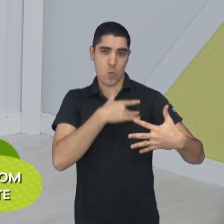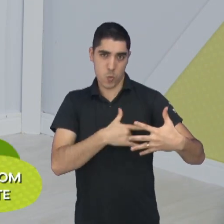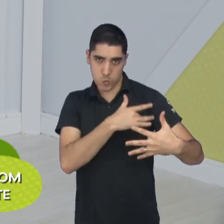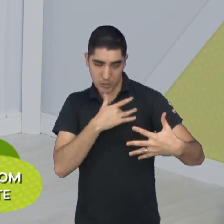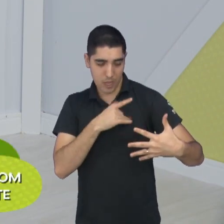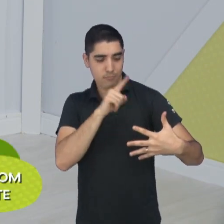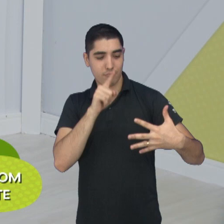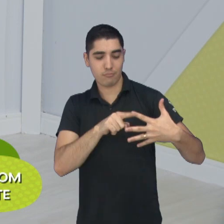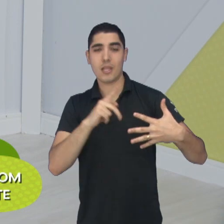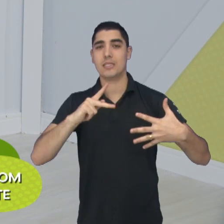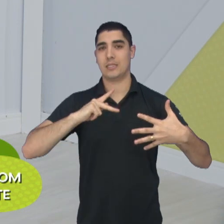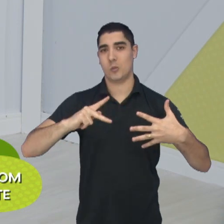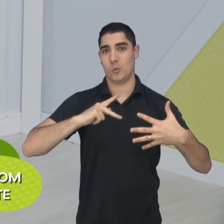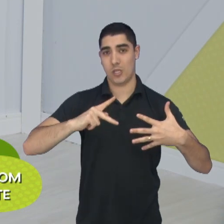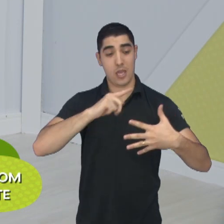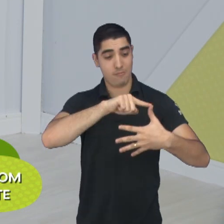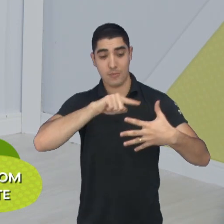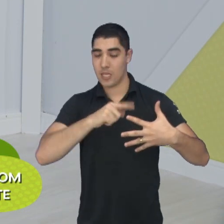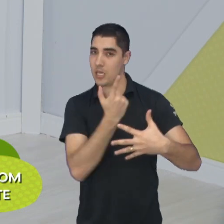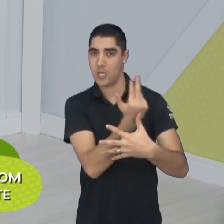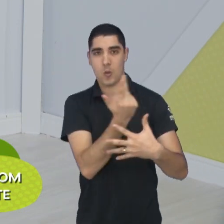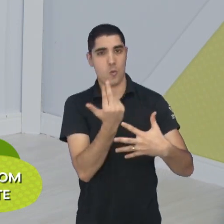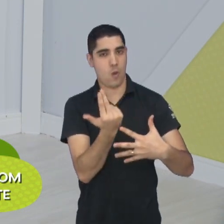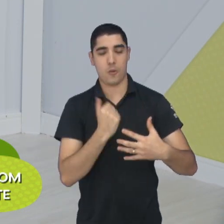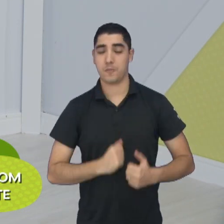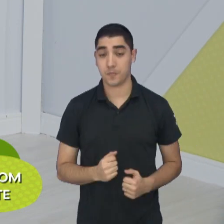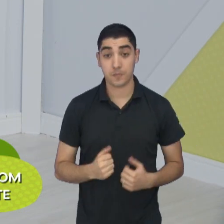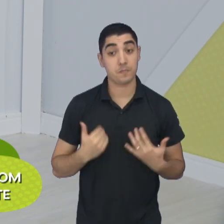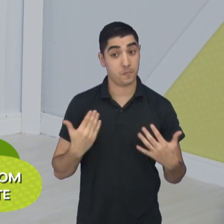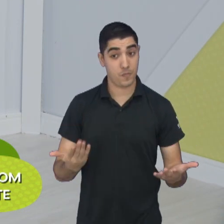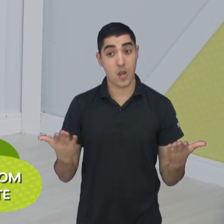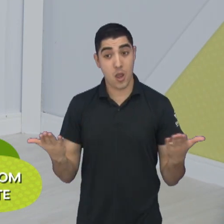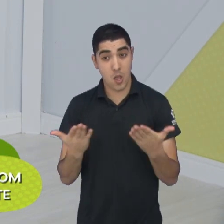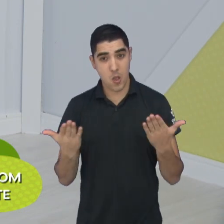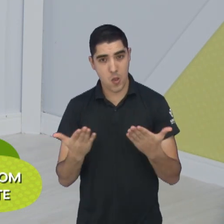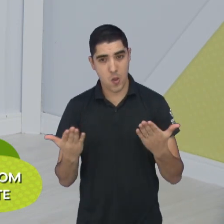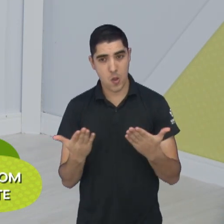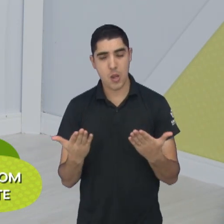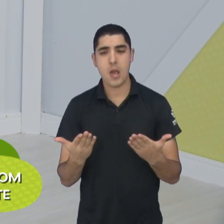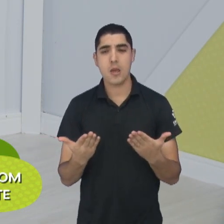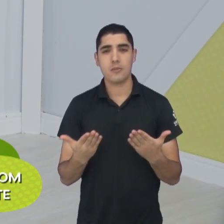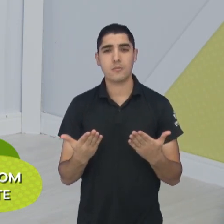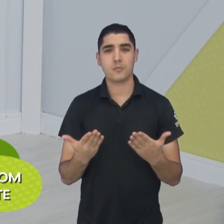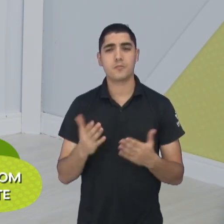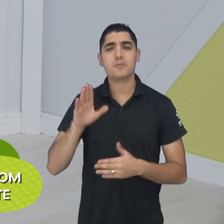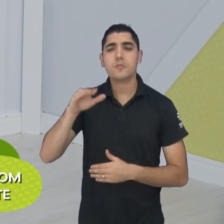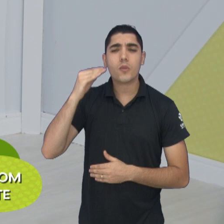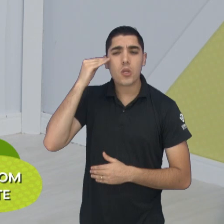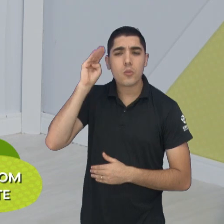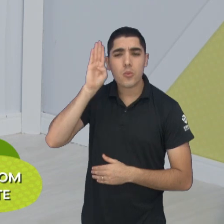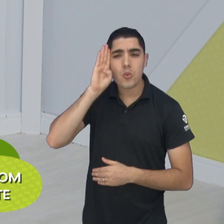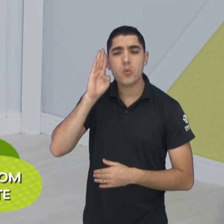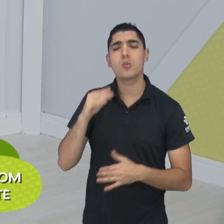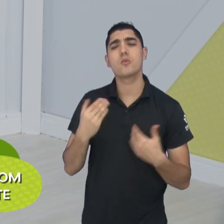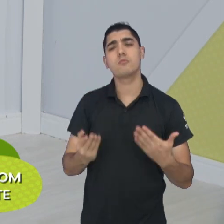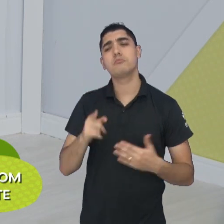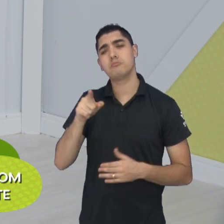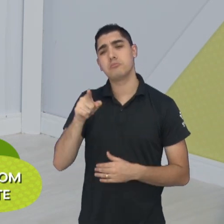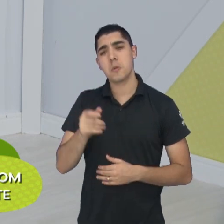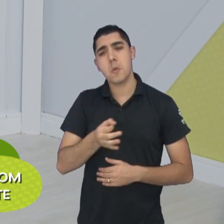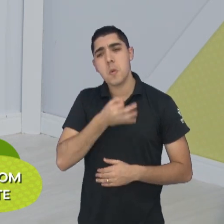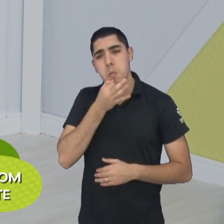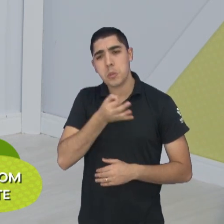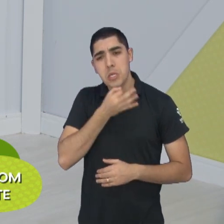mas em termos de pontuação eles estão todos iguais. Agora, Brunão, que diferença está fazendo no São José? Porque a gente